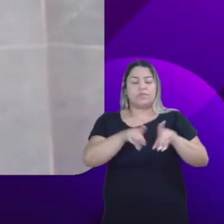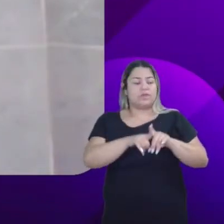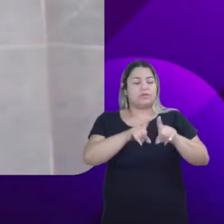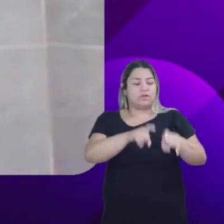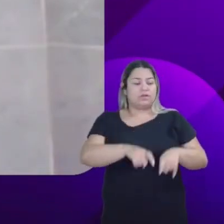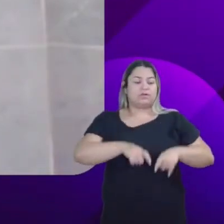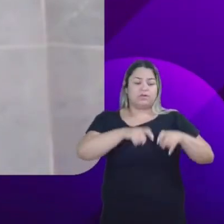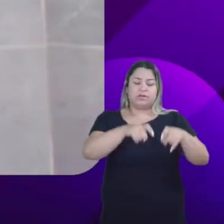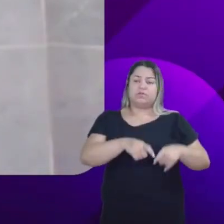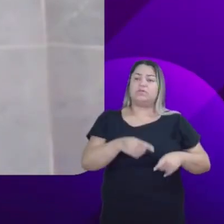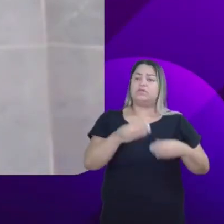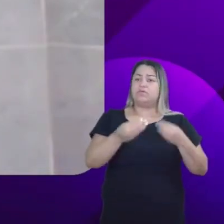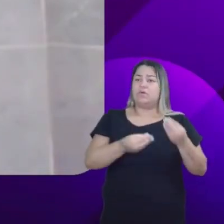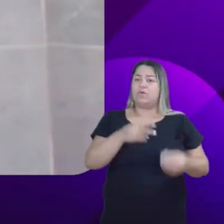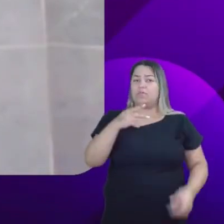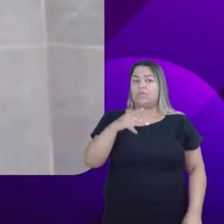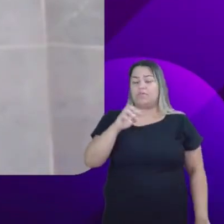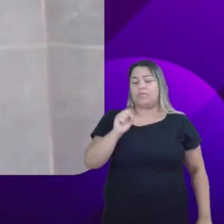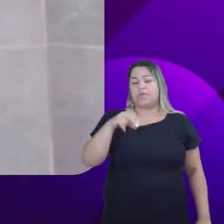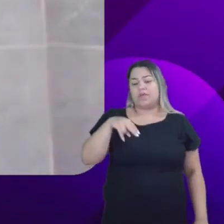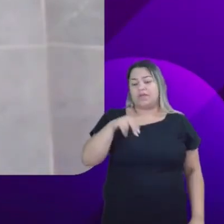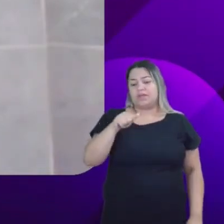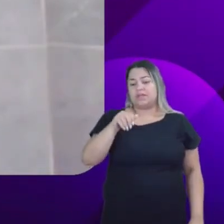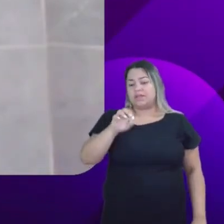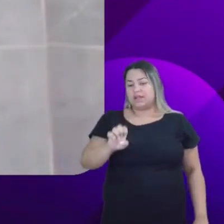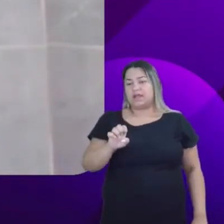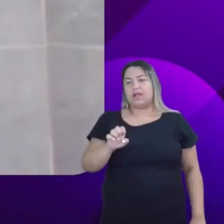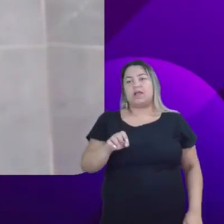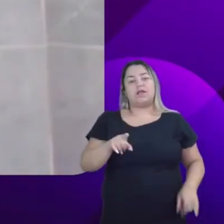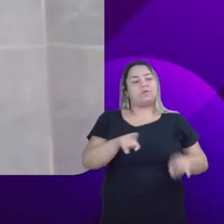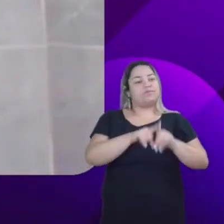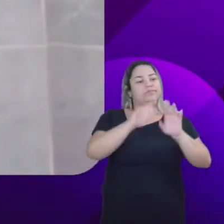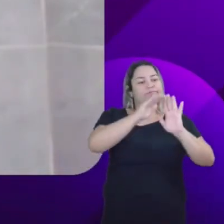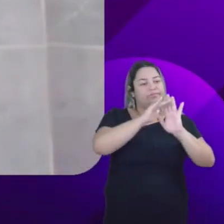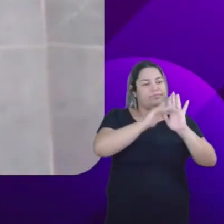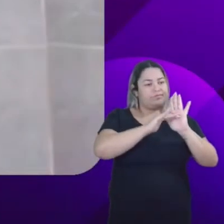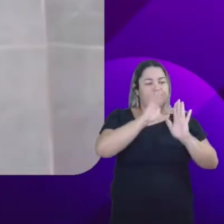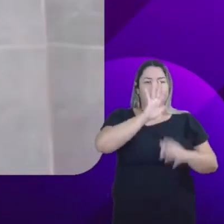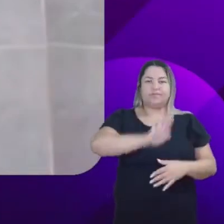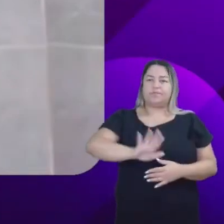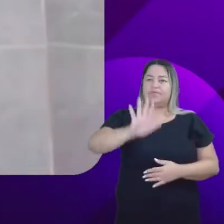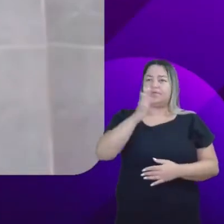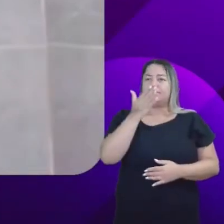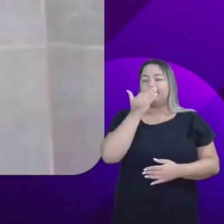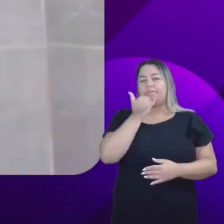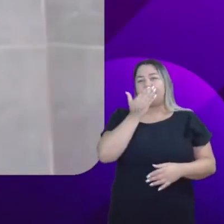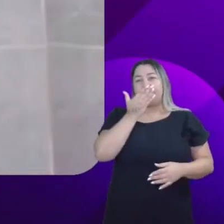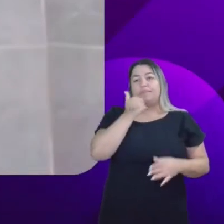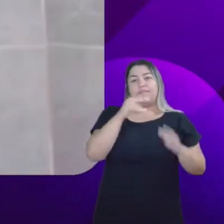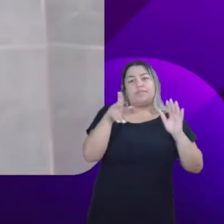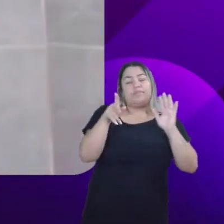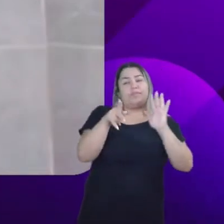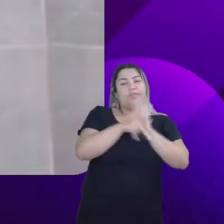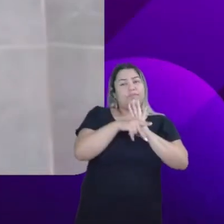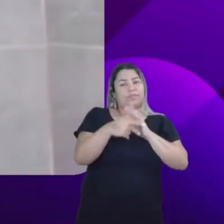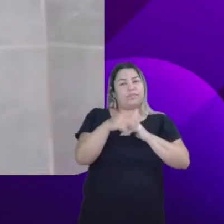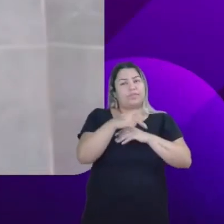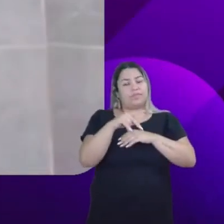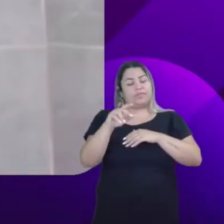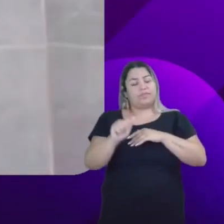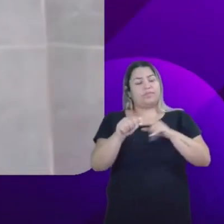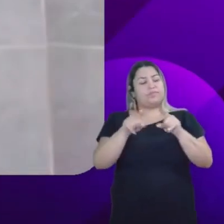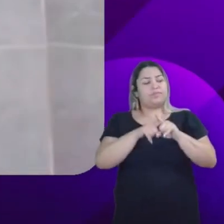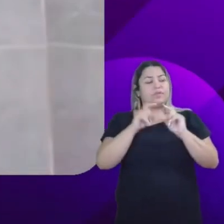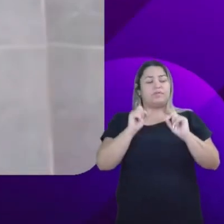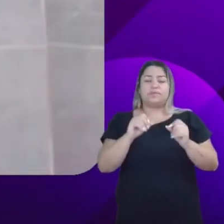agrícolas, como o PNAE, que é o Programa Nacional de Alimentação Escolar, o próprio PAA, o Programa de